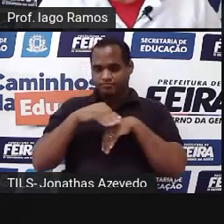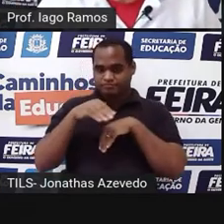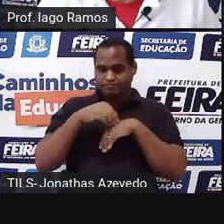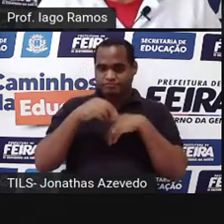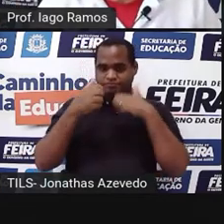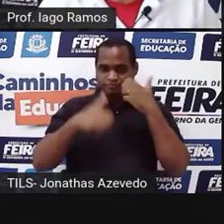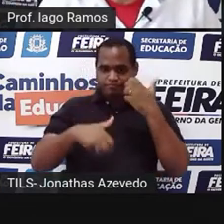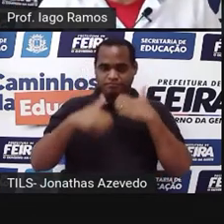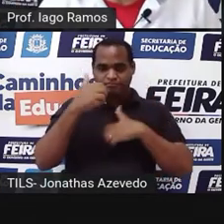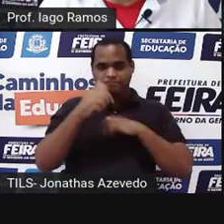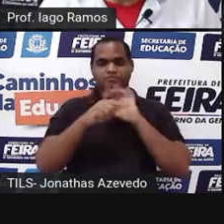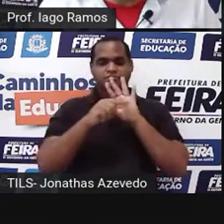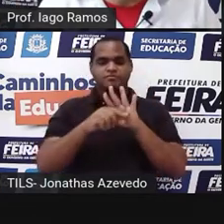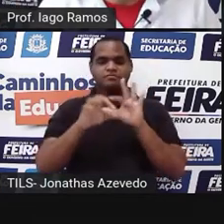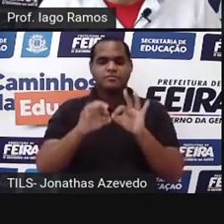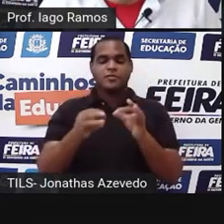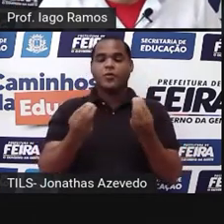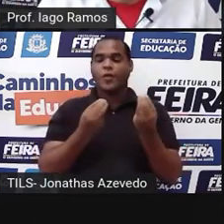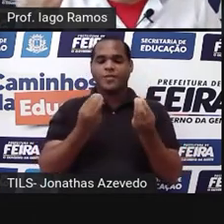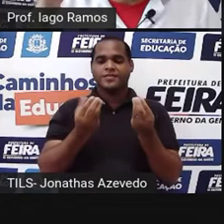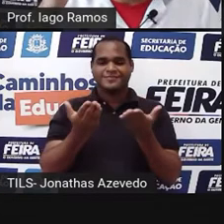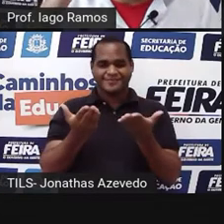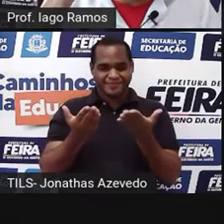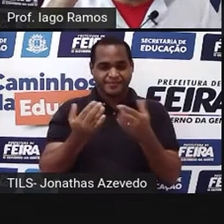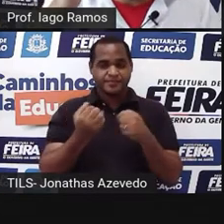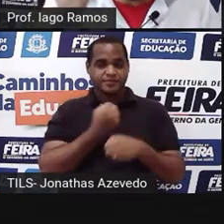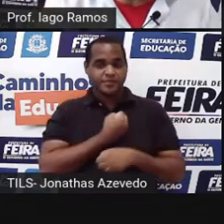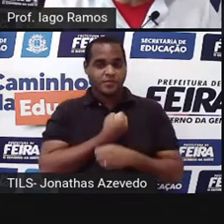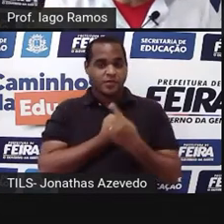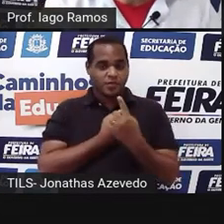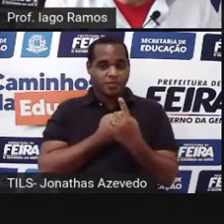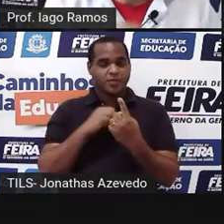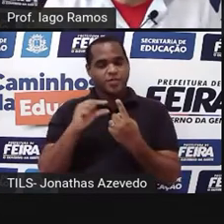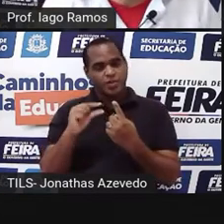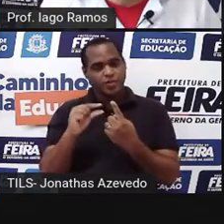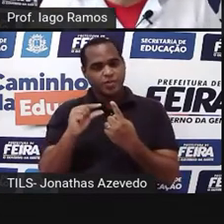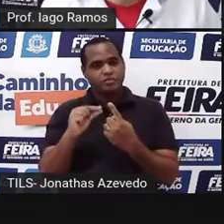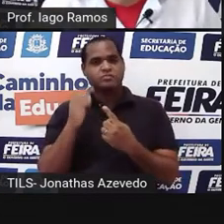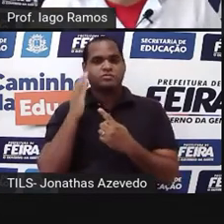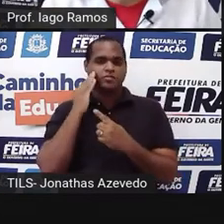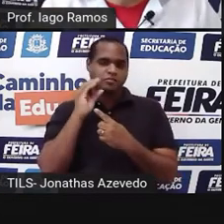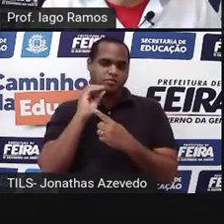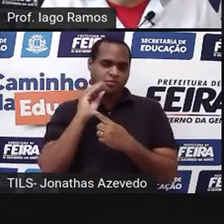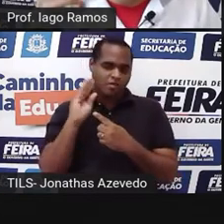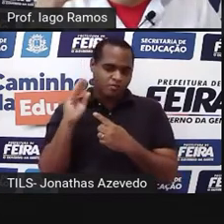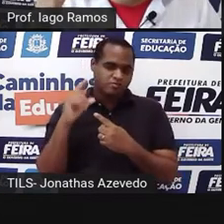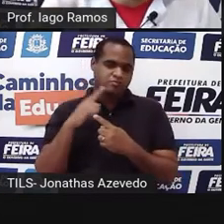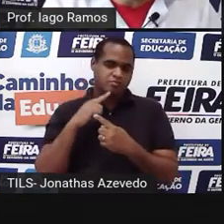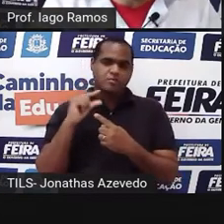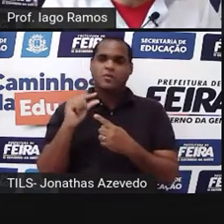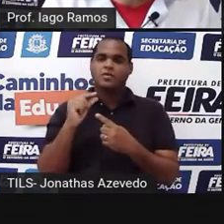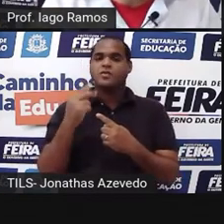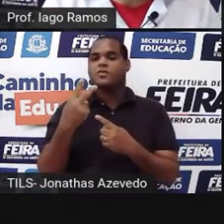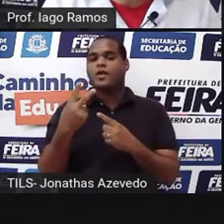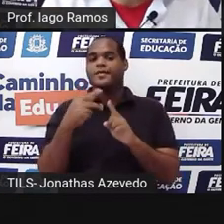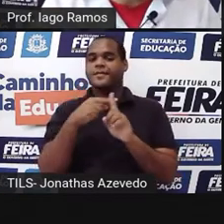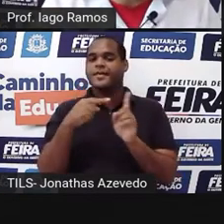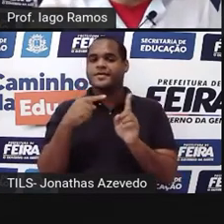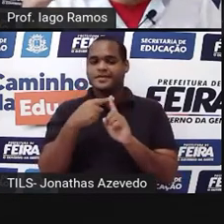né, esse modelo aqui. O número um, para pouca coisa, se você entendeu, pouca coisa.